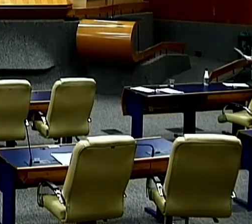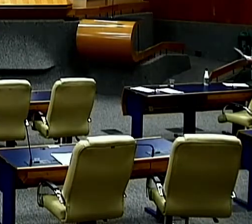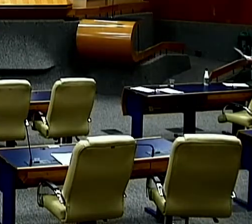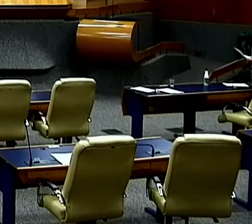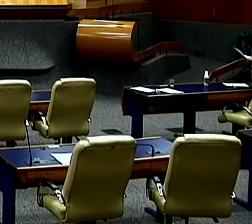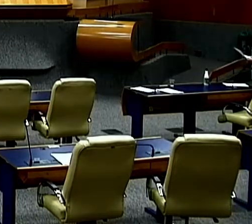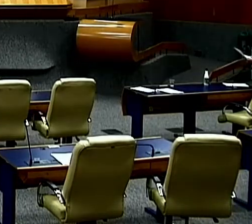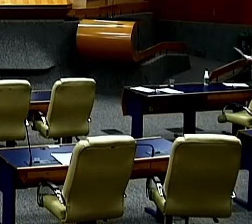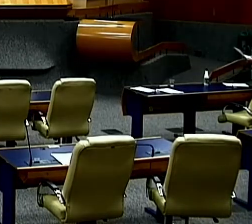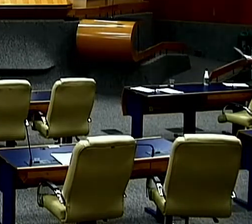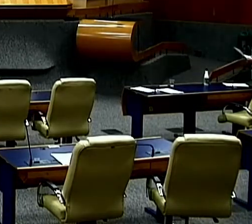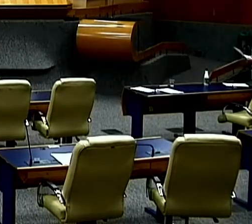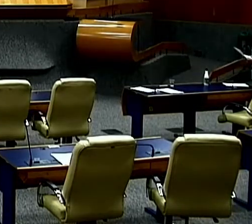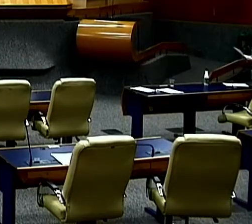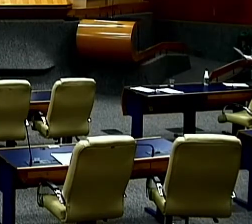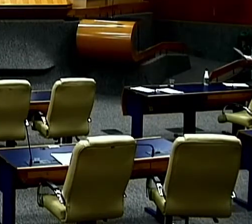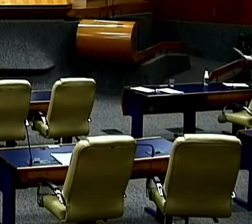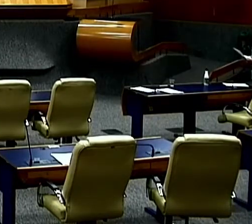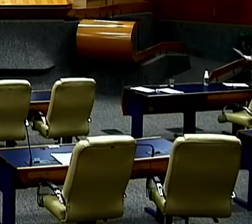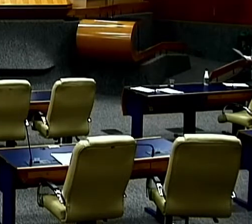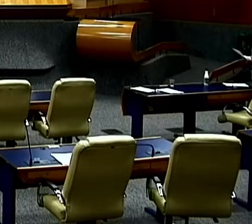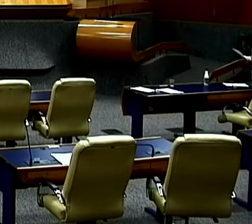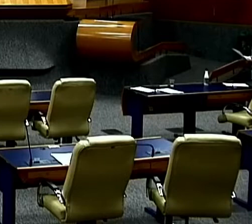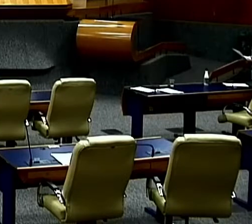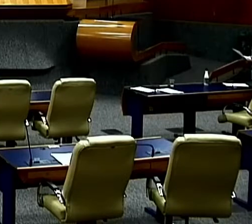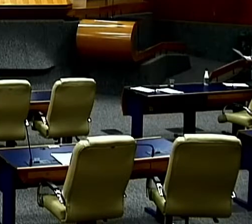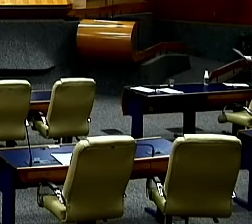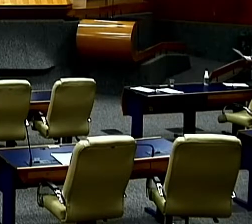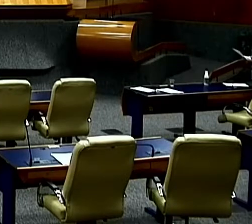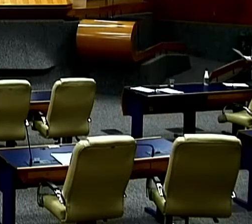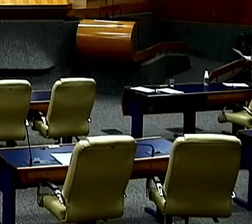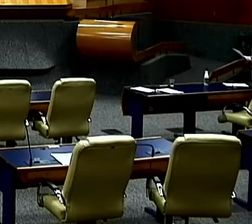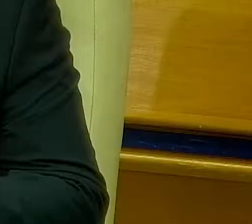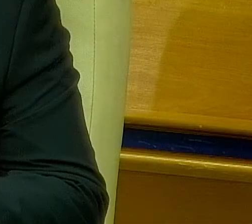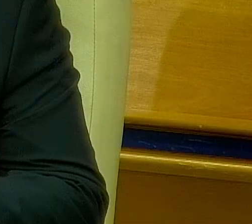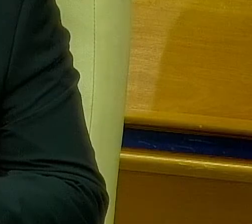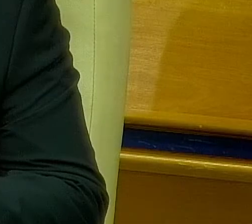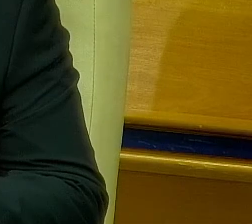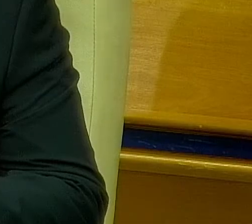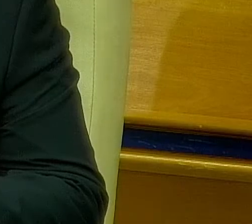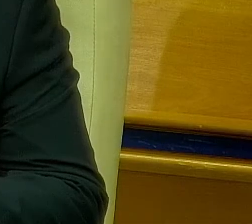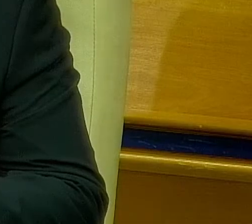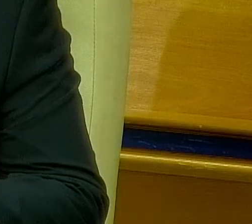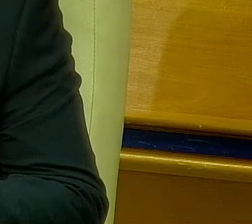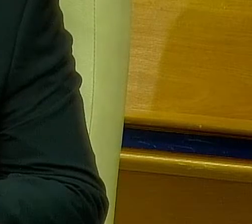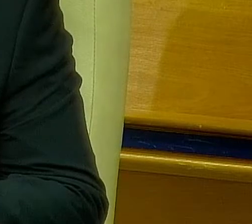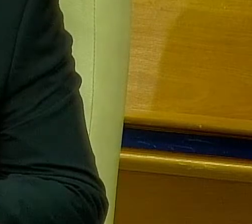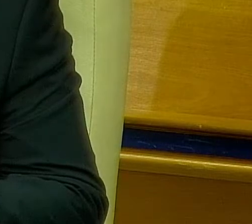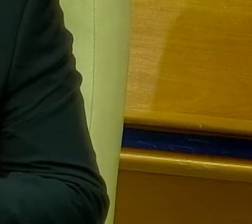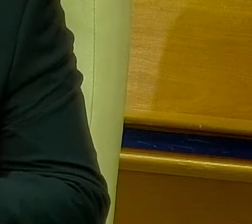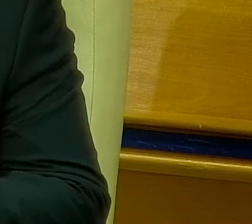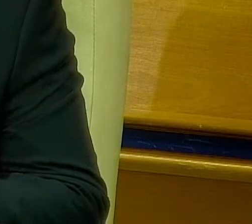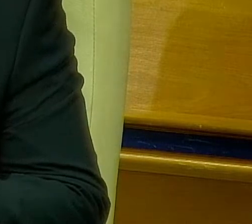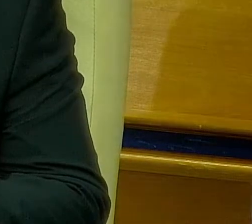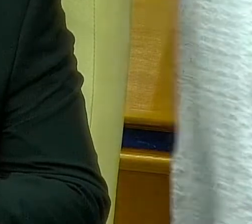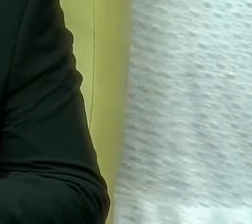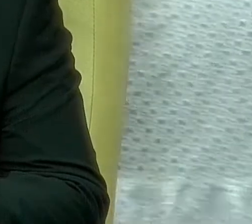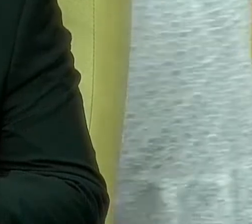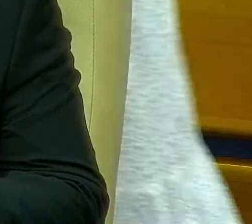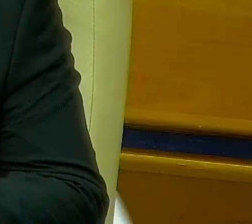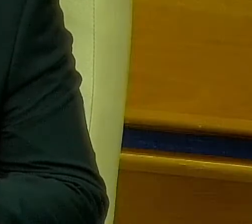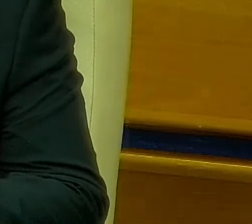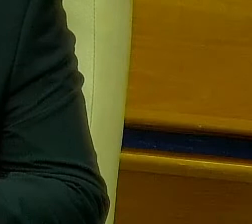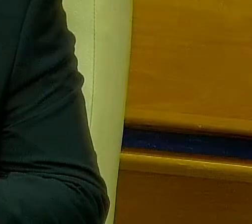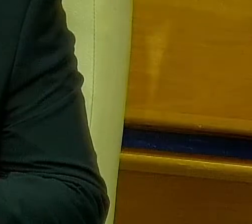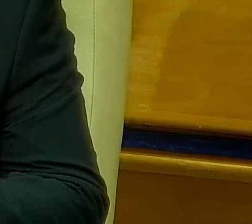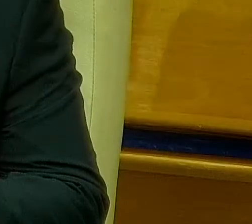que Goiânia está muito atrasada em alguns pontos. Em discussão com o presidente da AMA, Luan, nós